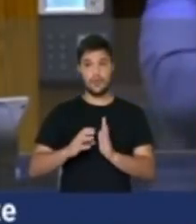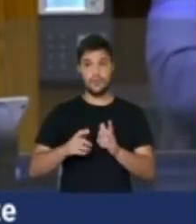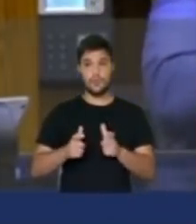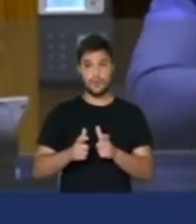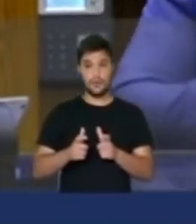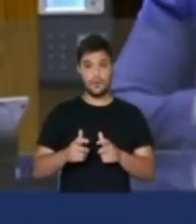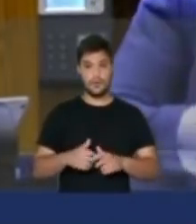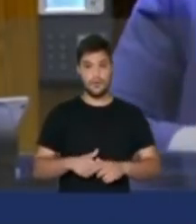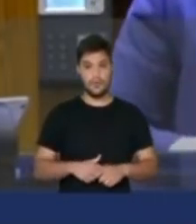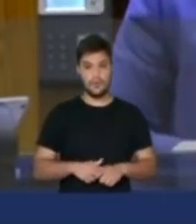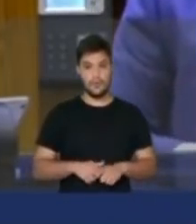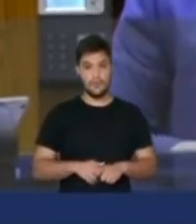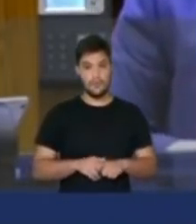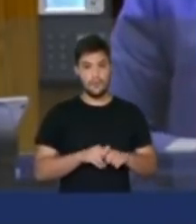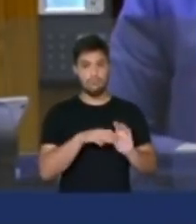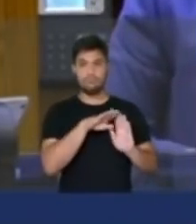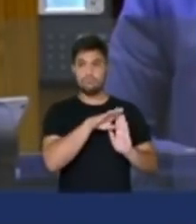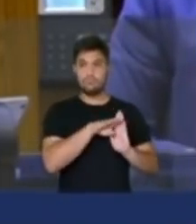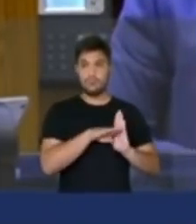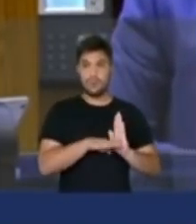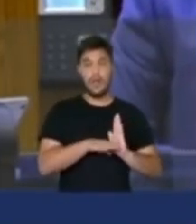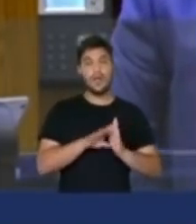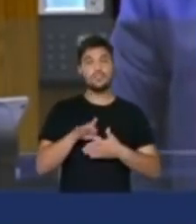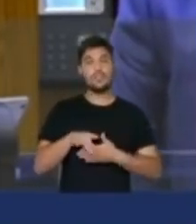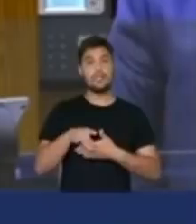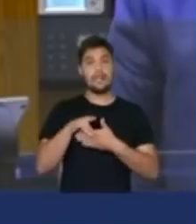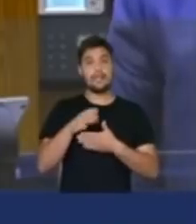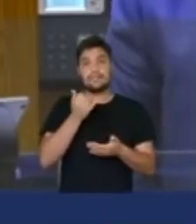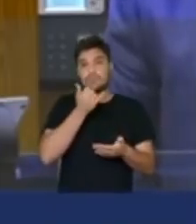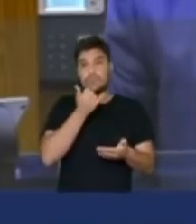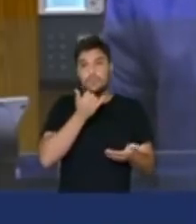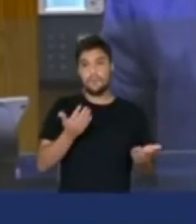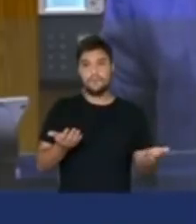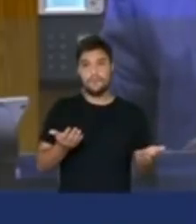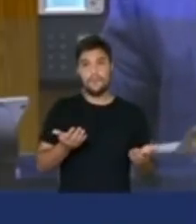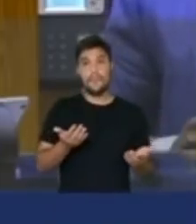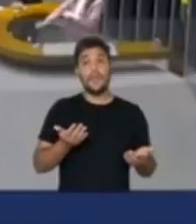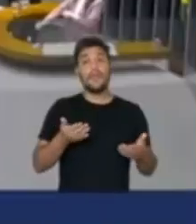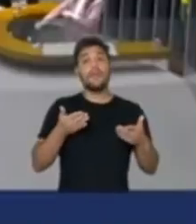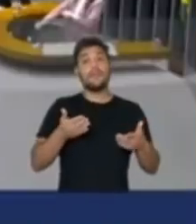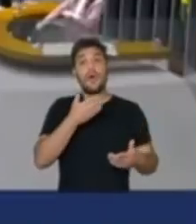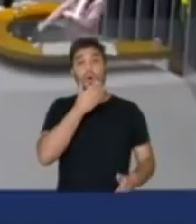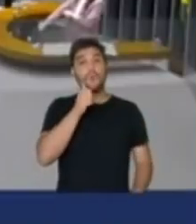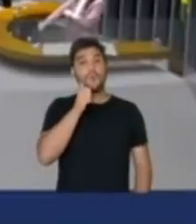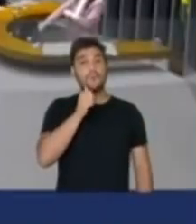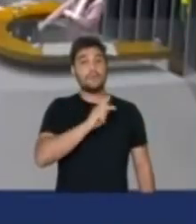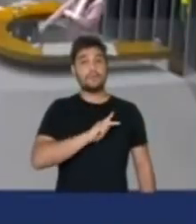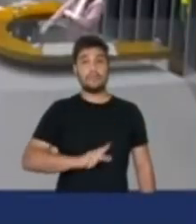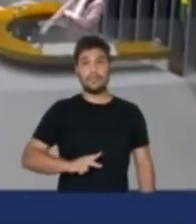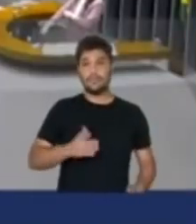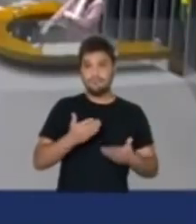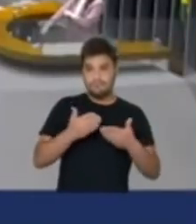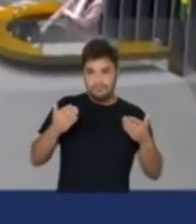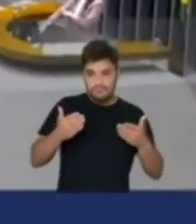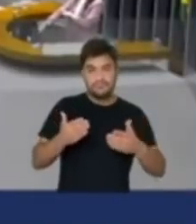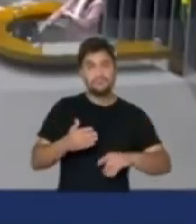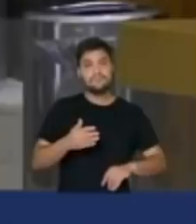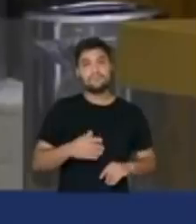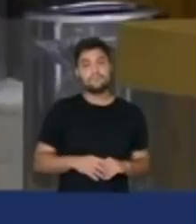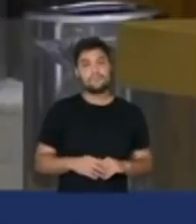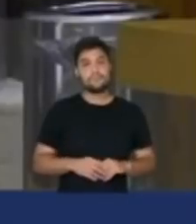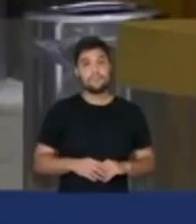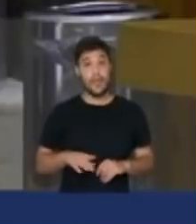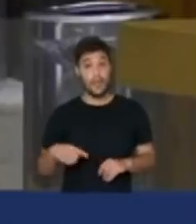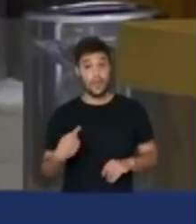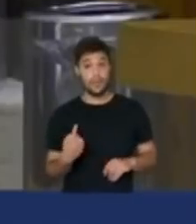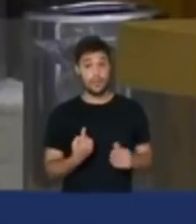Ah, tem a lista aqui de tempo de liderança. Eu vou seguir a lista aqui, tá? Senhor presidente, senhoras e senhores parlamentares, nós,